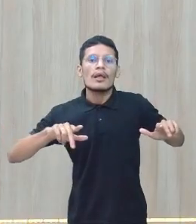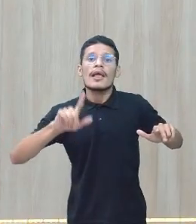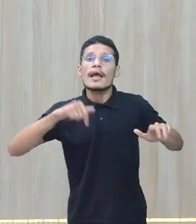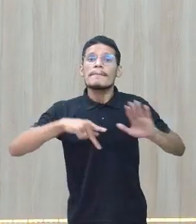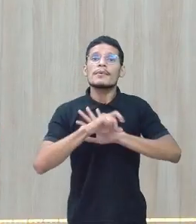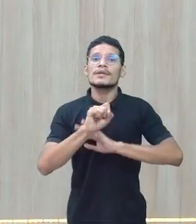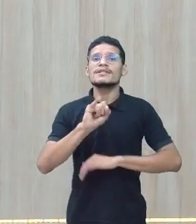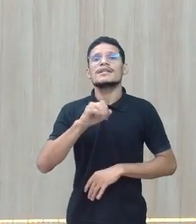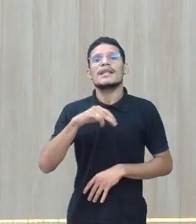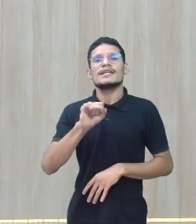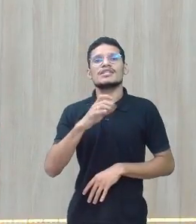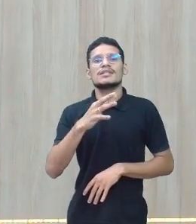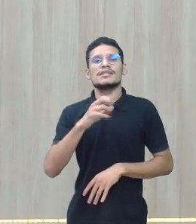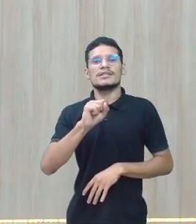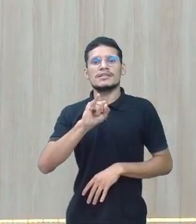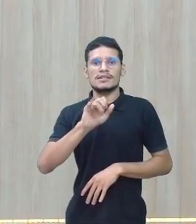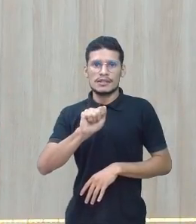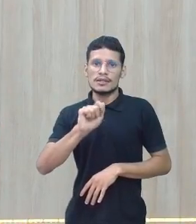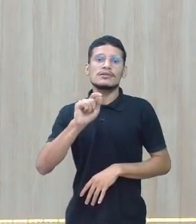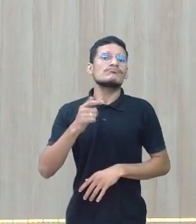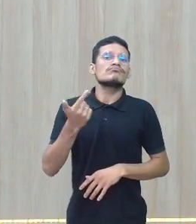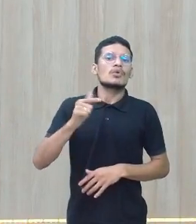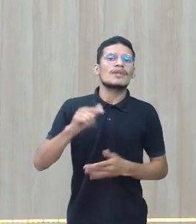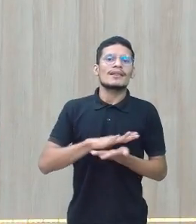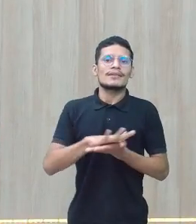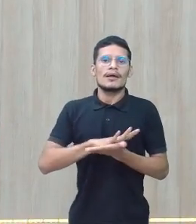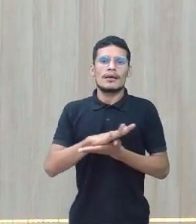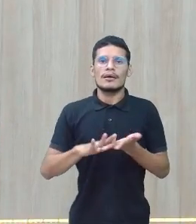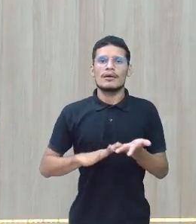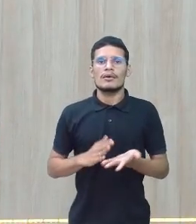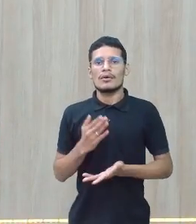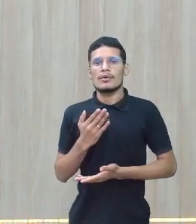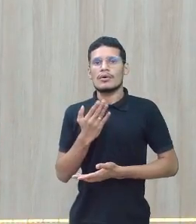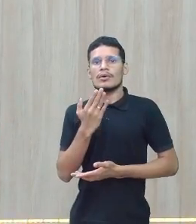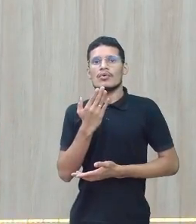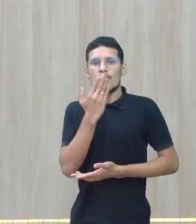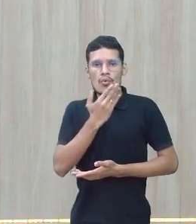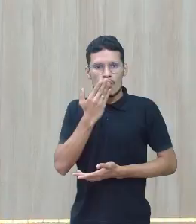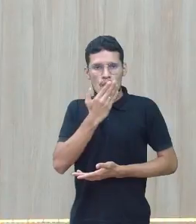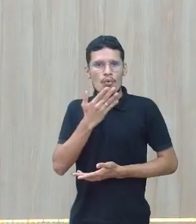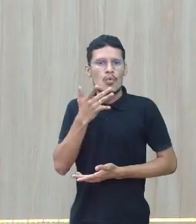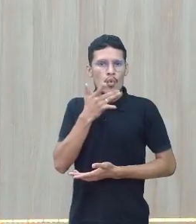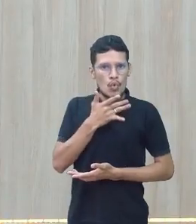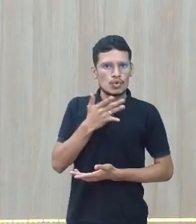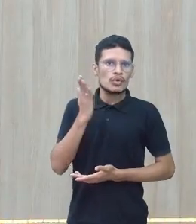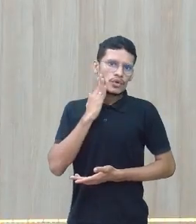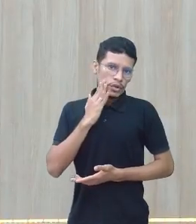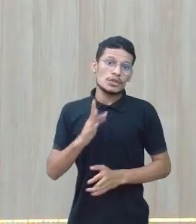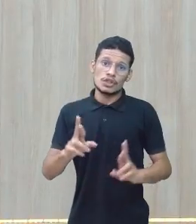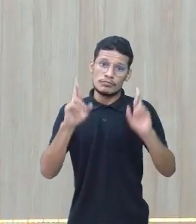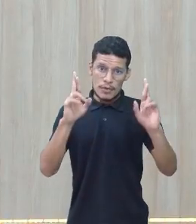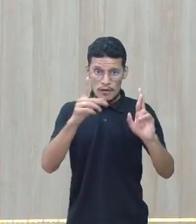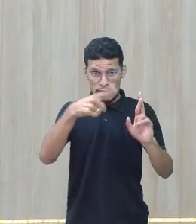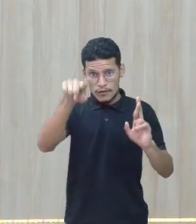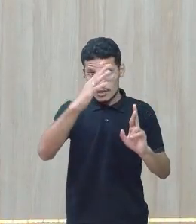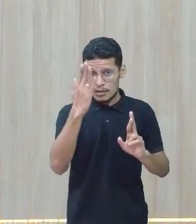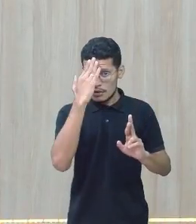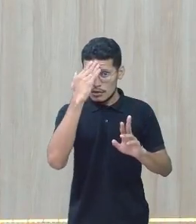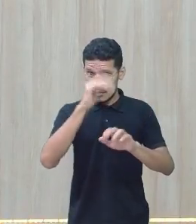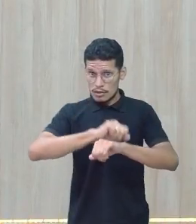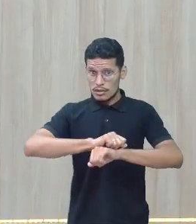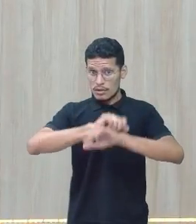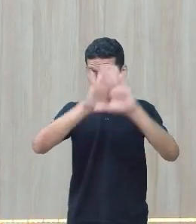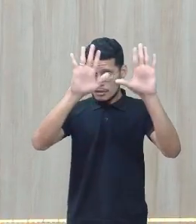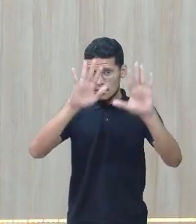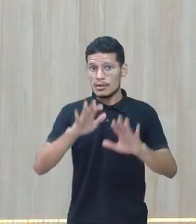uma coisa que não tem esse gosto, tá certo? Então eu espero que isso tenha ficado muito explicado